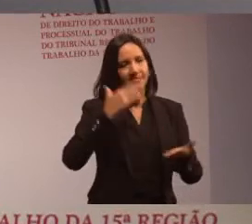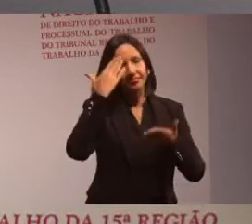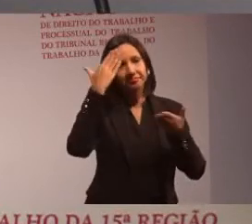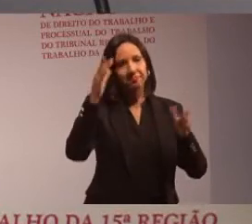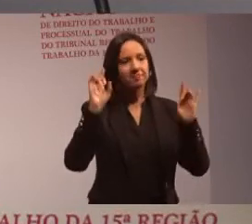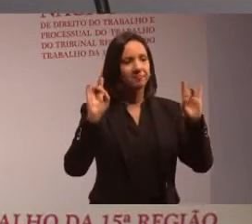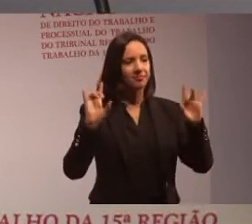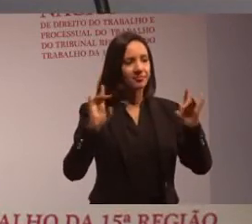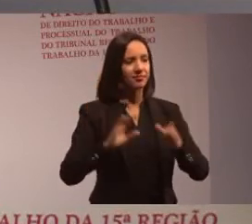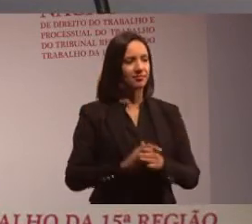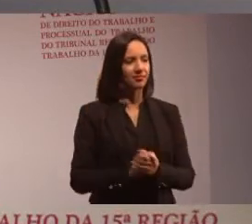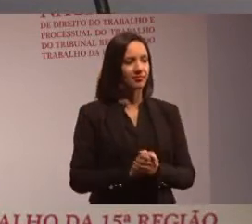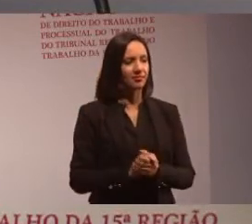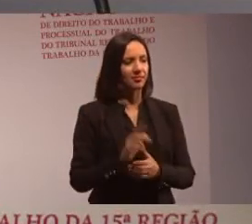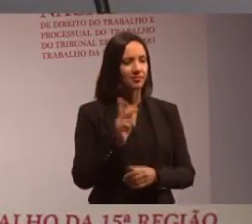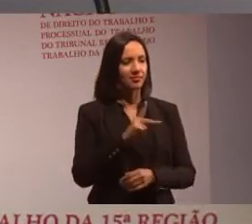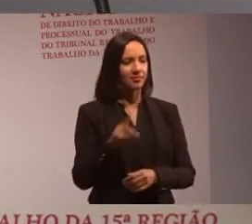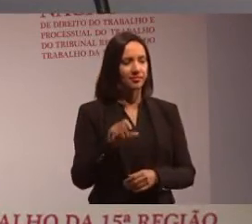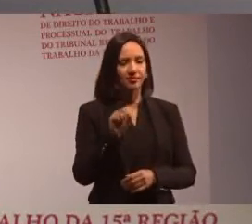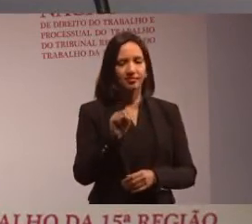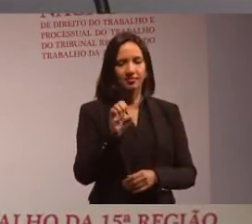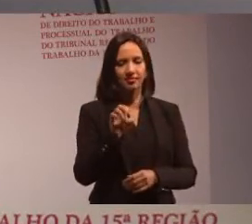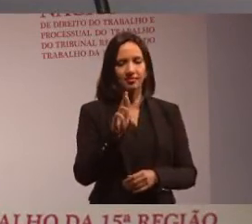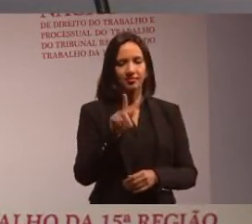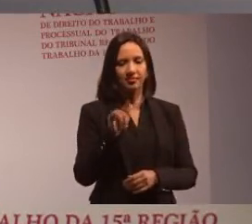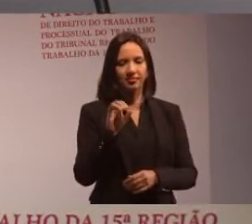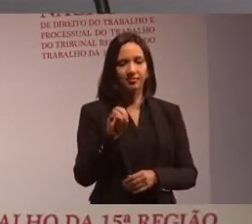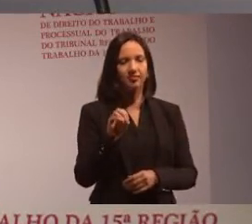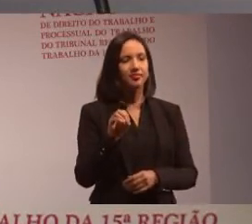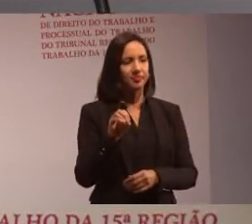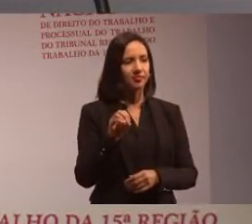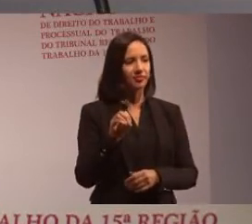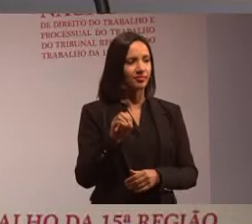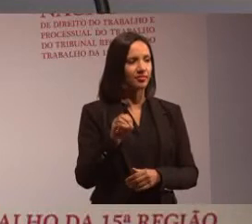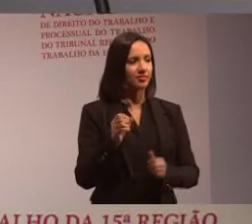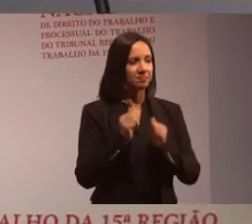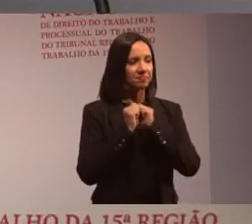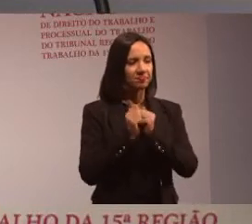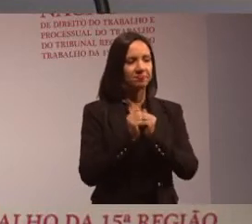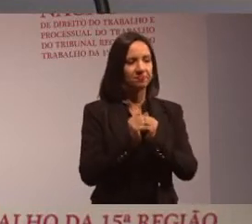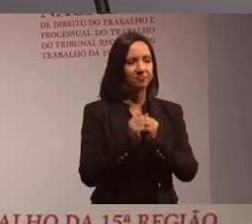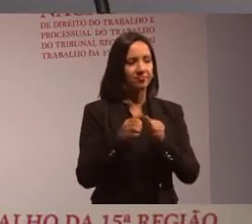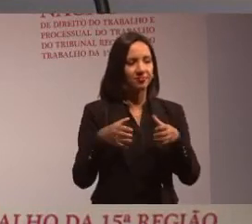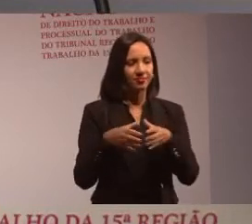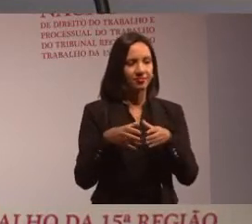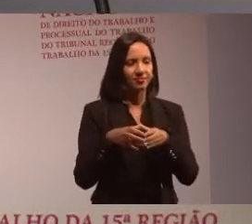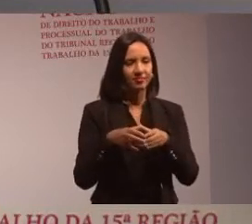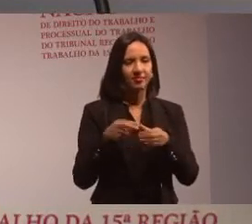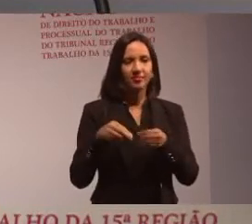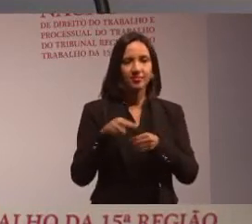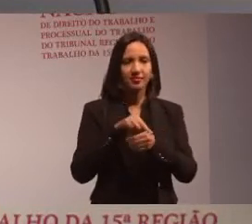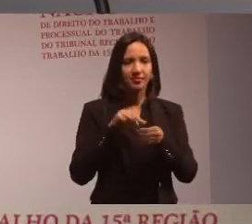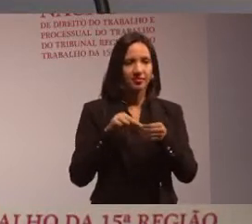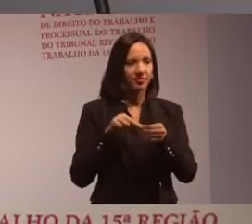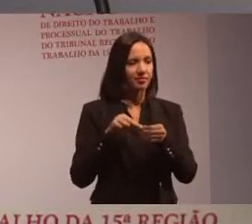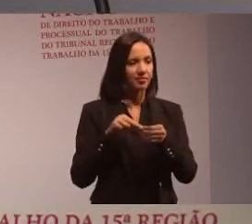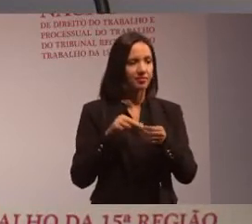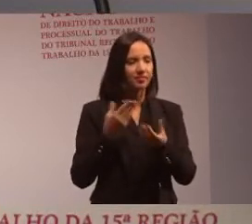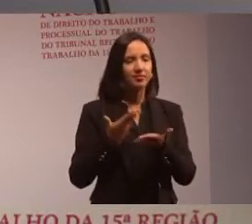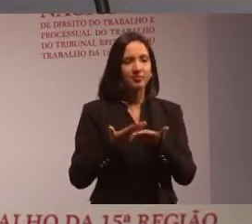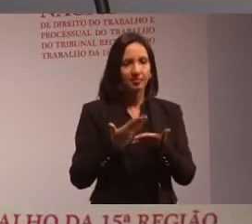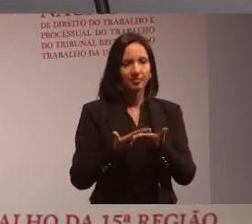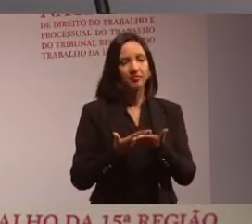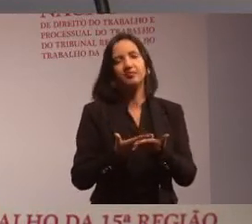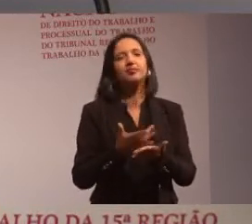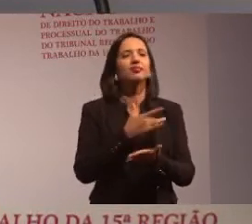agradecimento especial ao professor Sérgio Roberto de Luca, que é meu companheiro de departamento lá na Unicamp, e que estuda